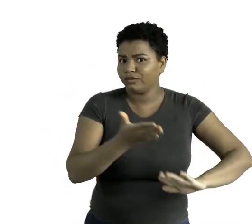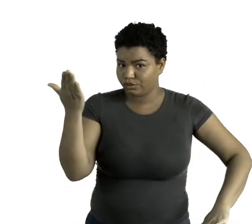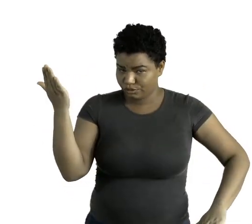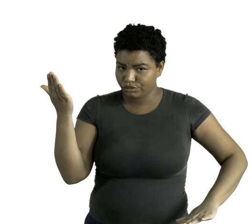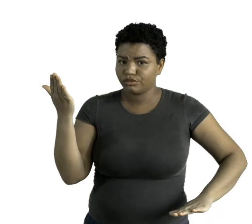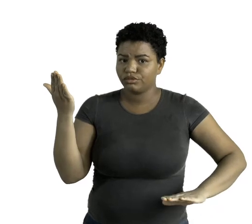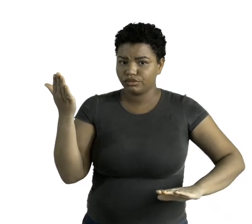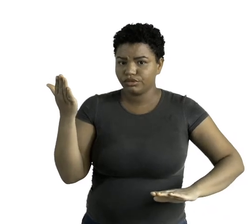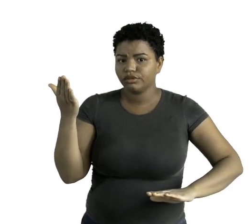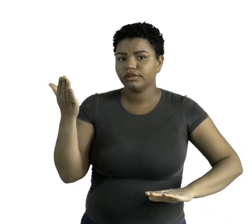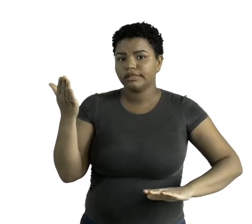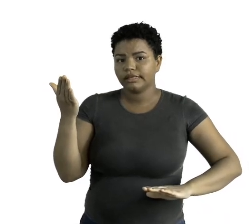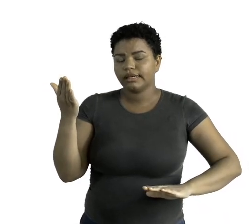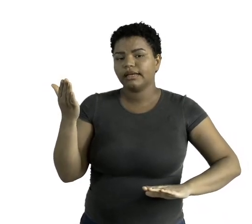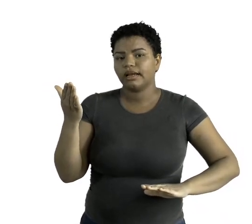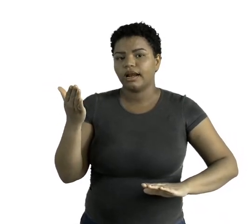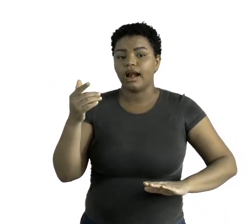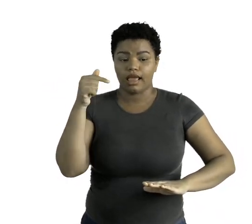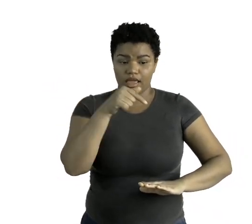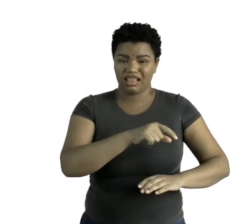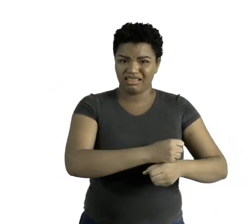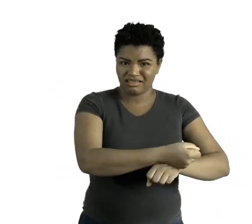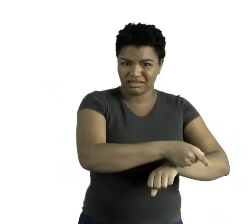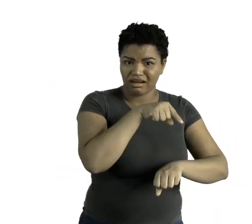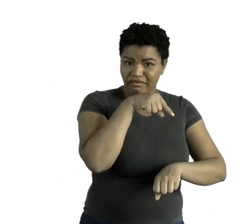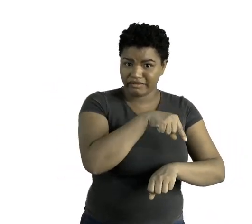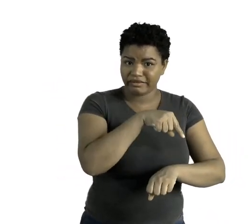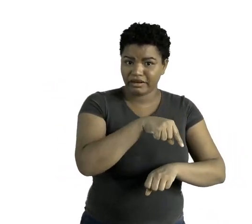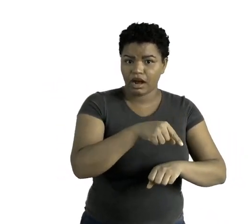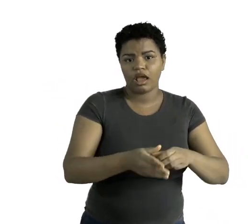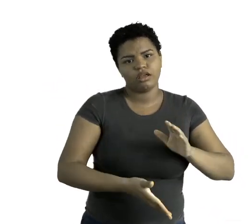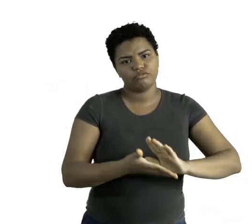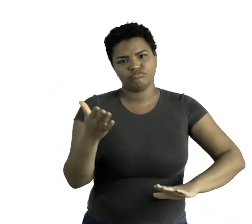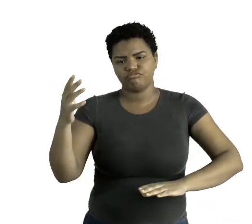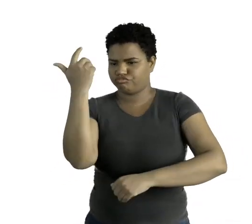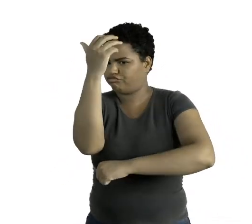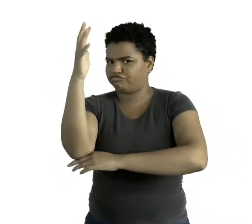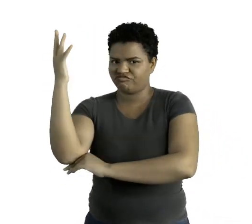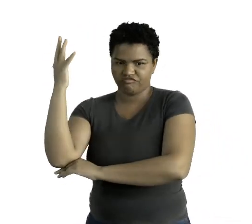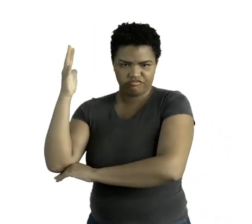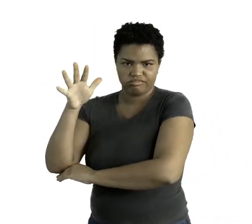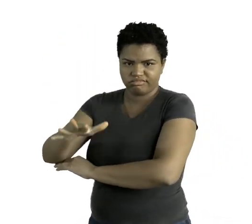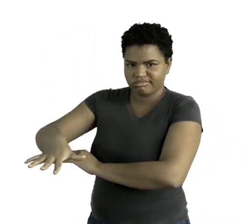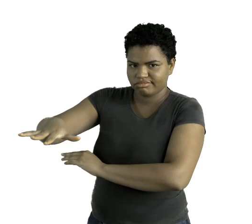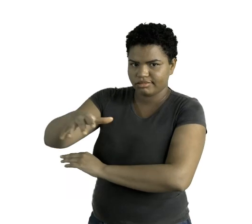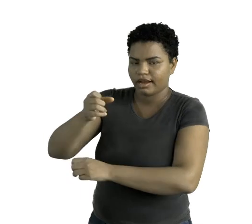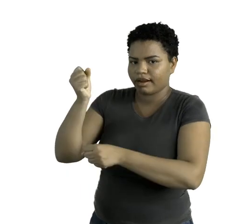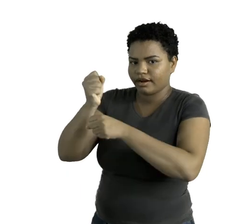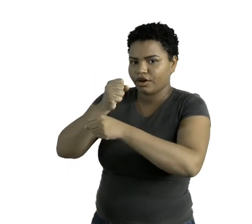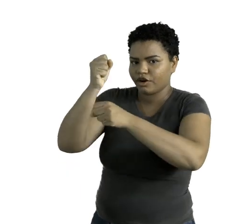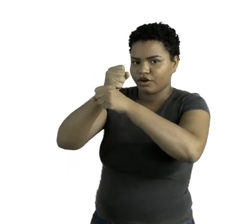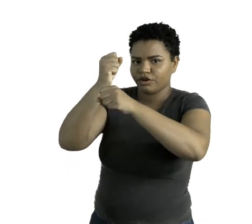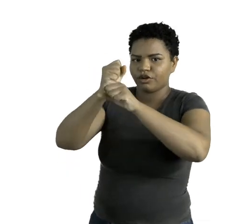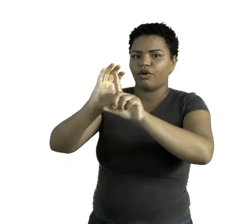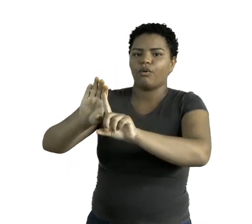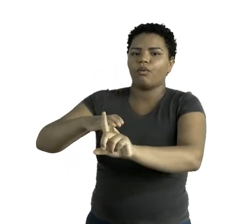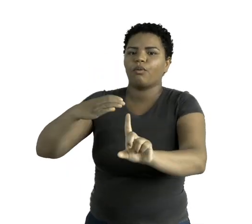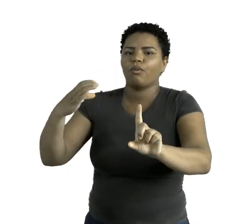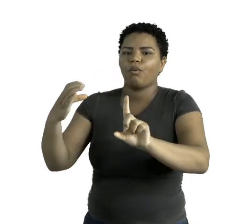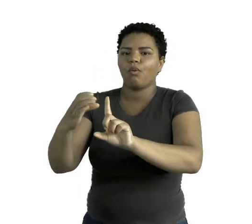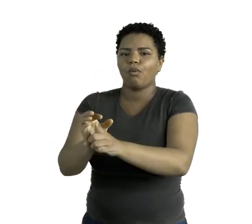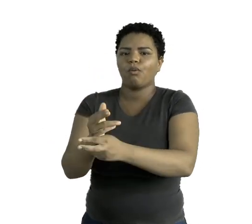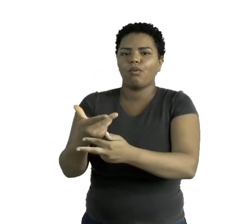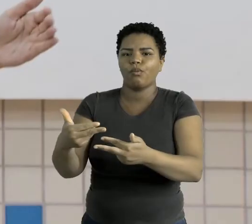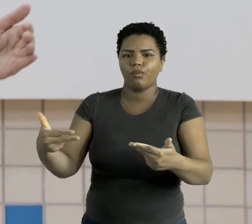eles eram escravizados, foram para o meio da mata e construíram as comunidades